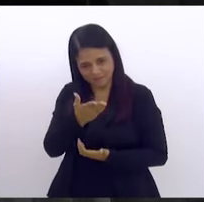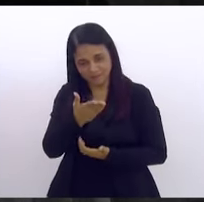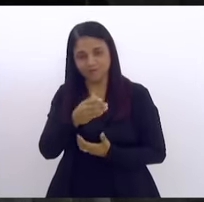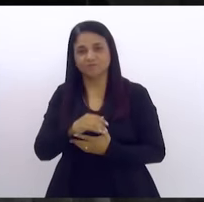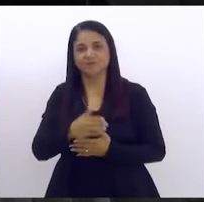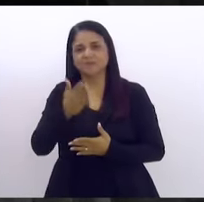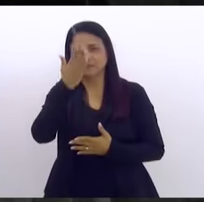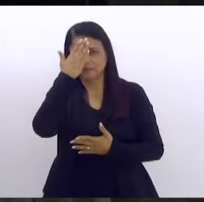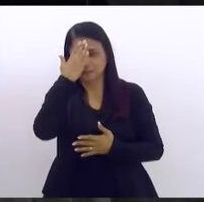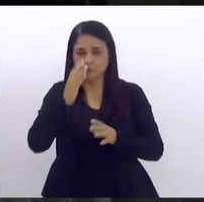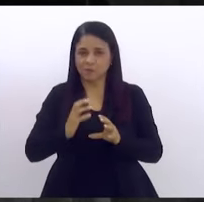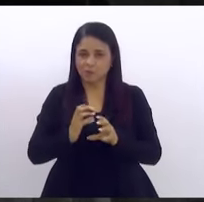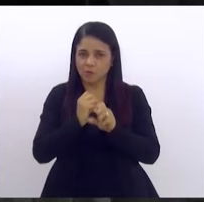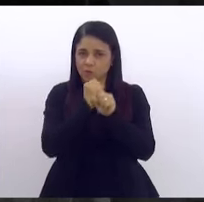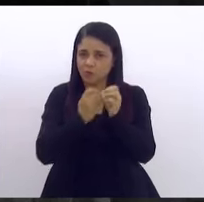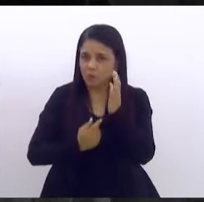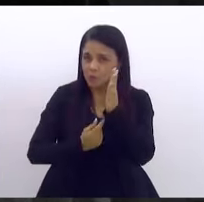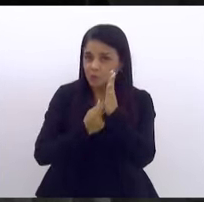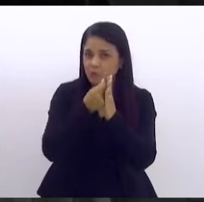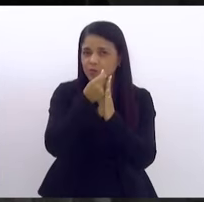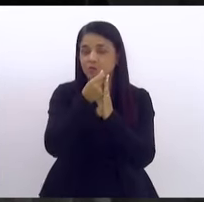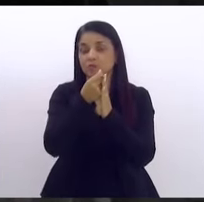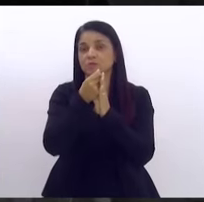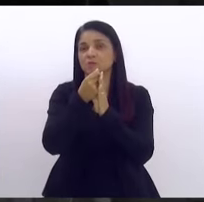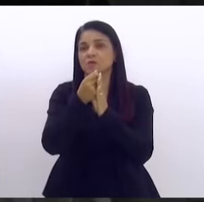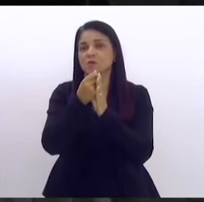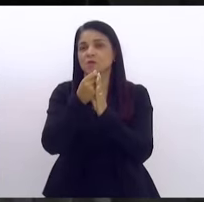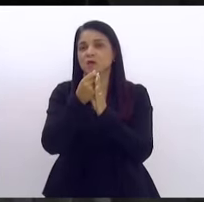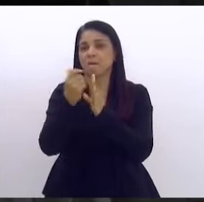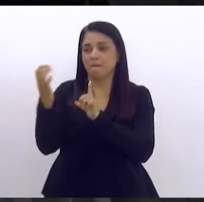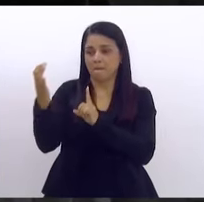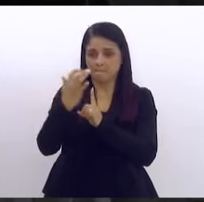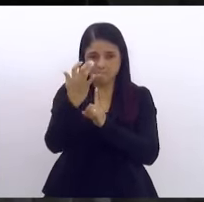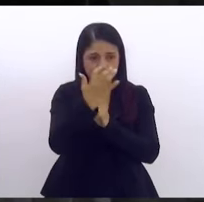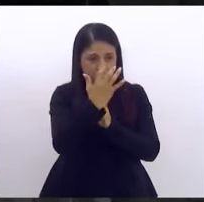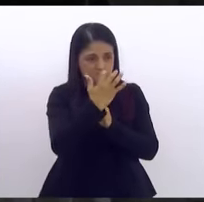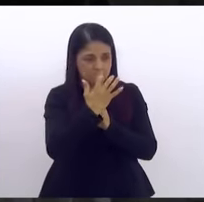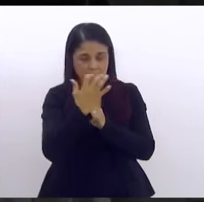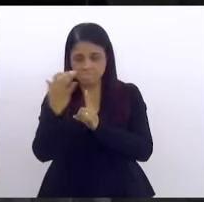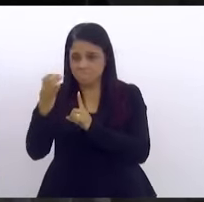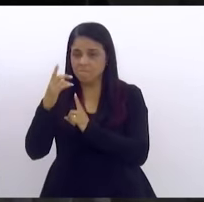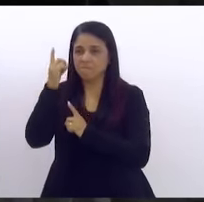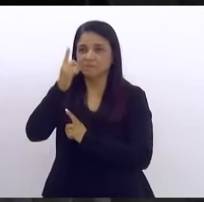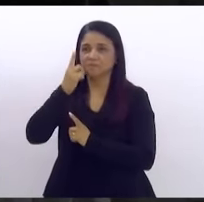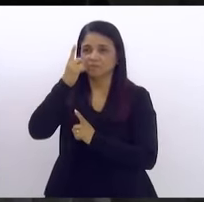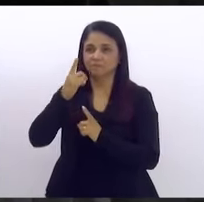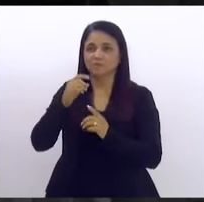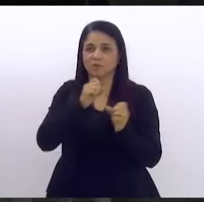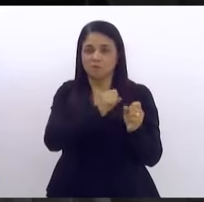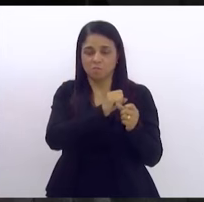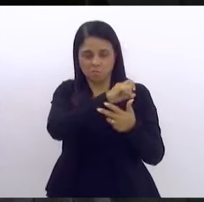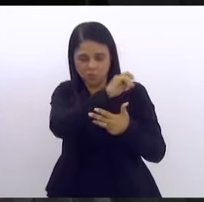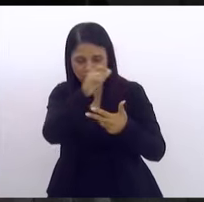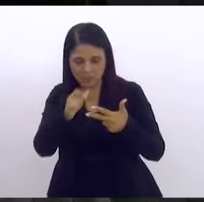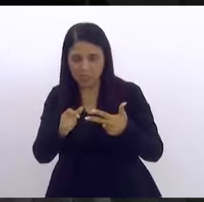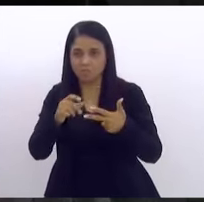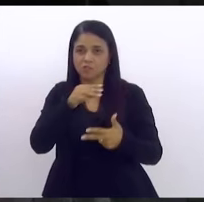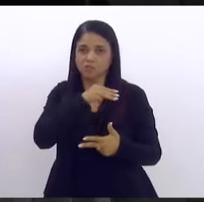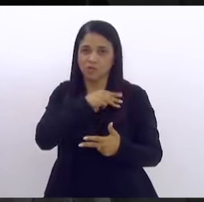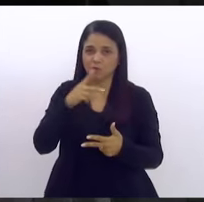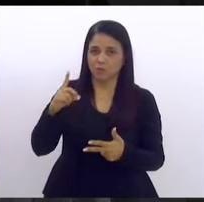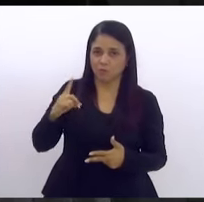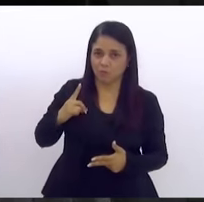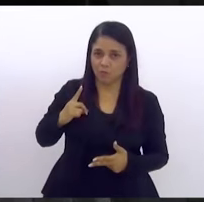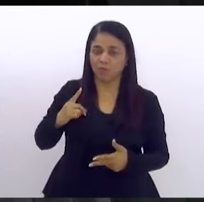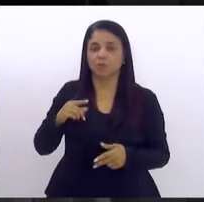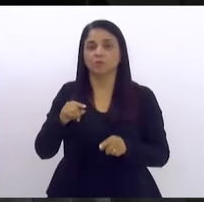que o orçamento é um conjunto de pressões legítimas dos colegas, pressões dos poderes, é Ministério Público, é o